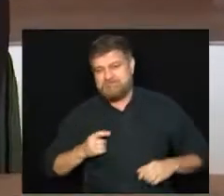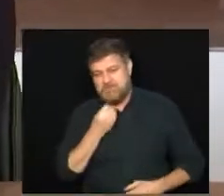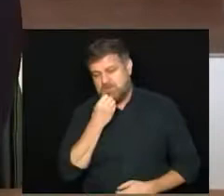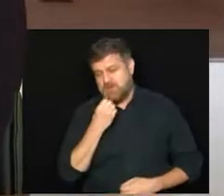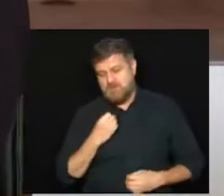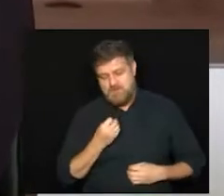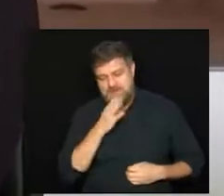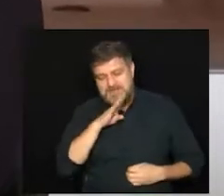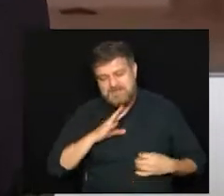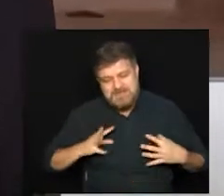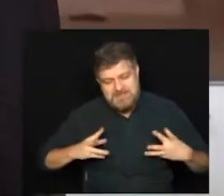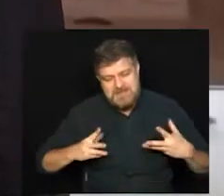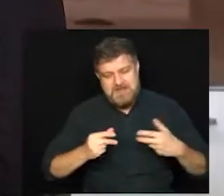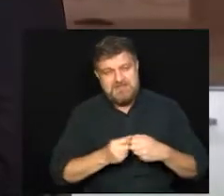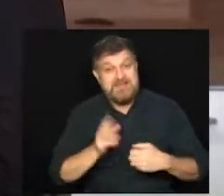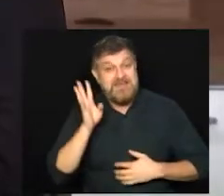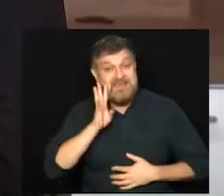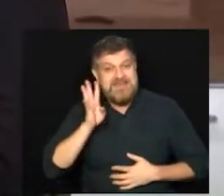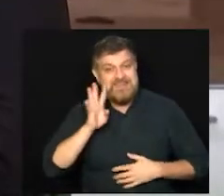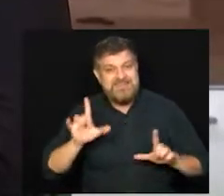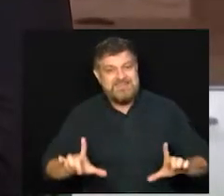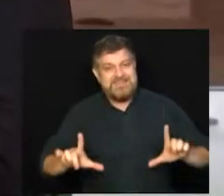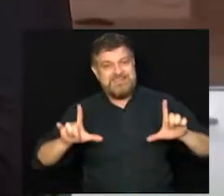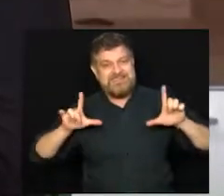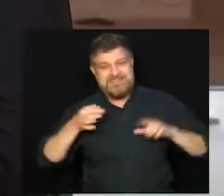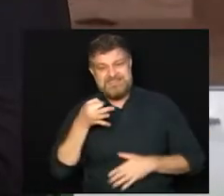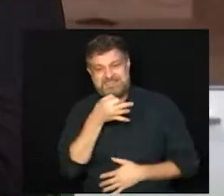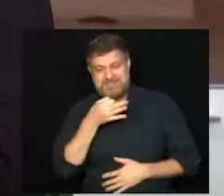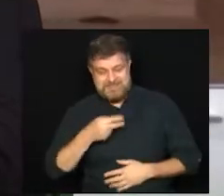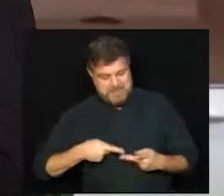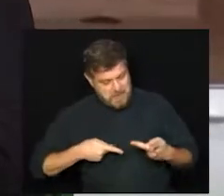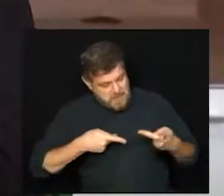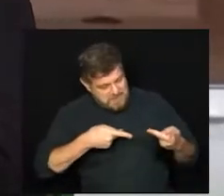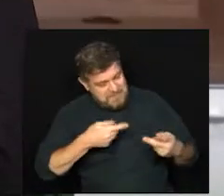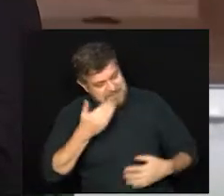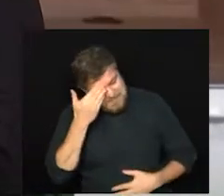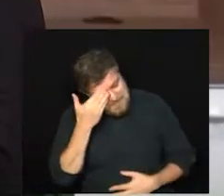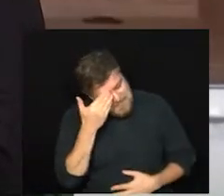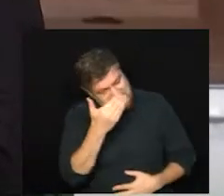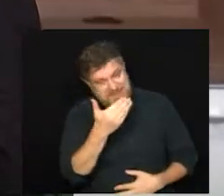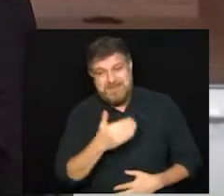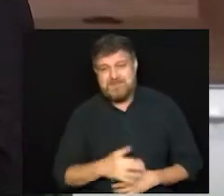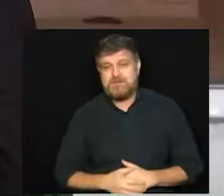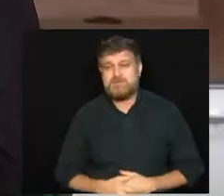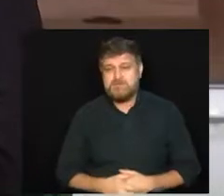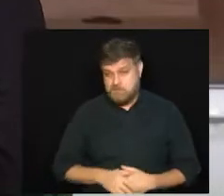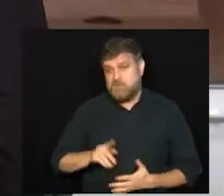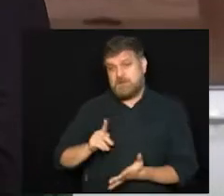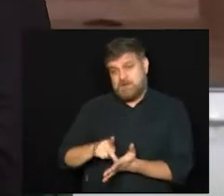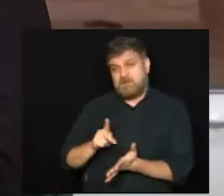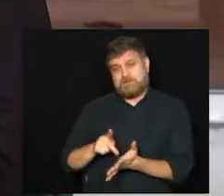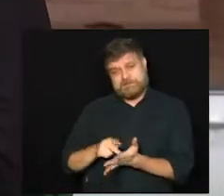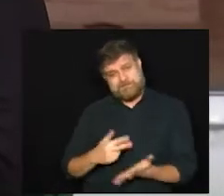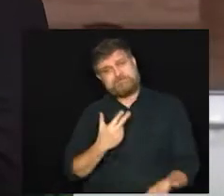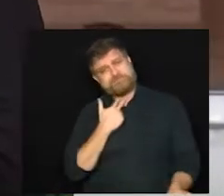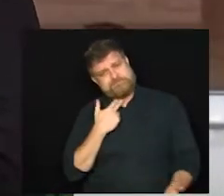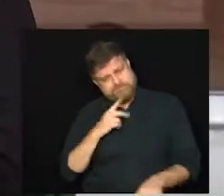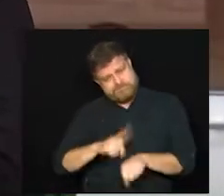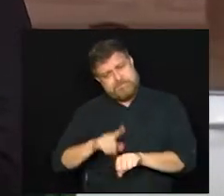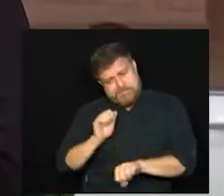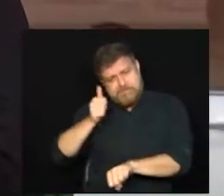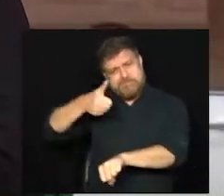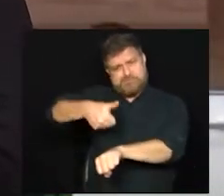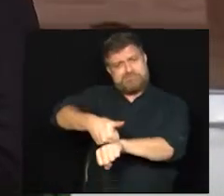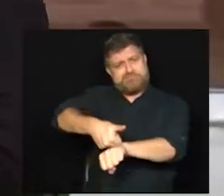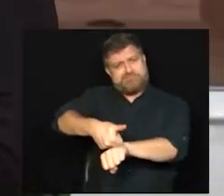todos. Muito legal estar aqui no programa de vocês. Obrigada pelo convite, André. Realmente, não é indicado deixar para a